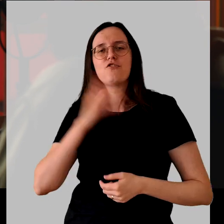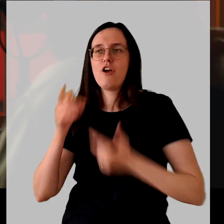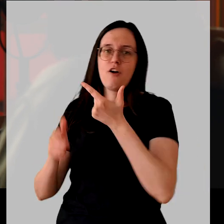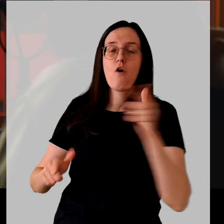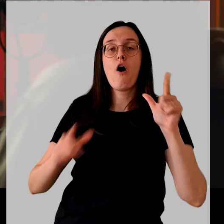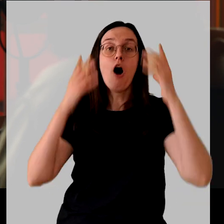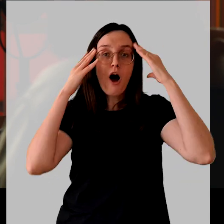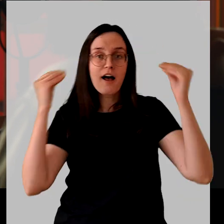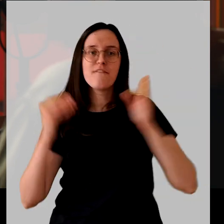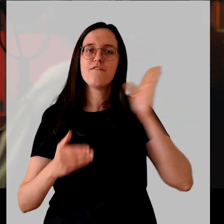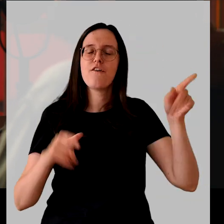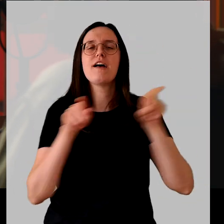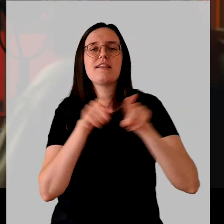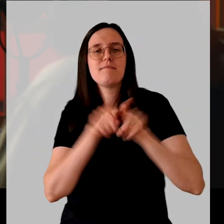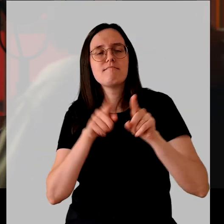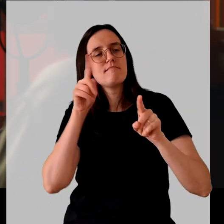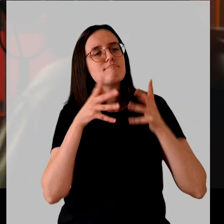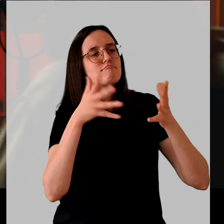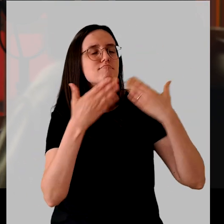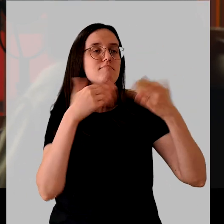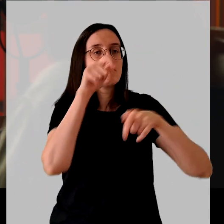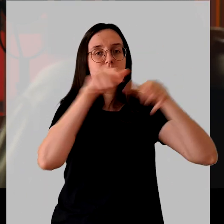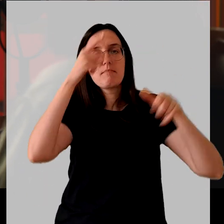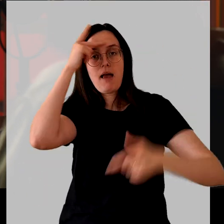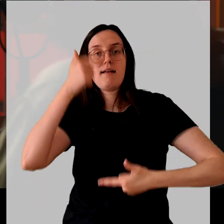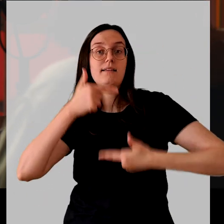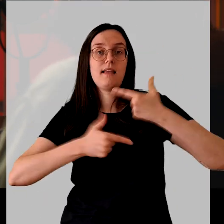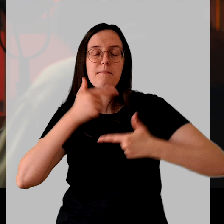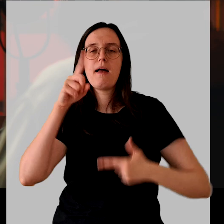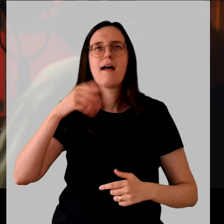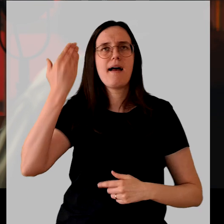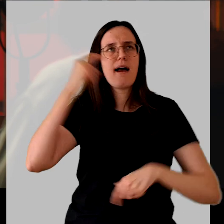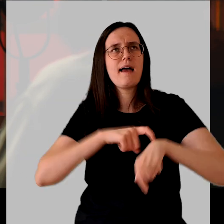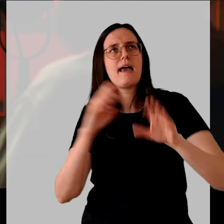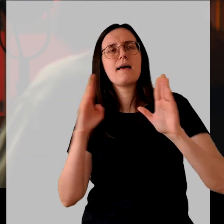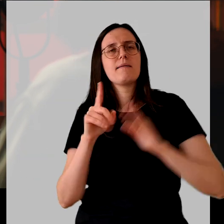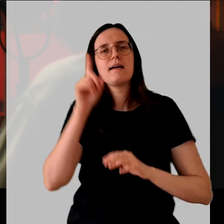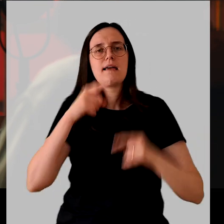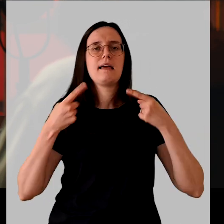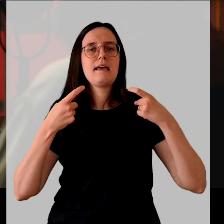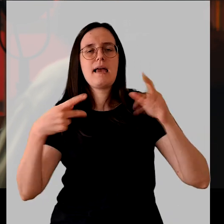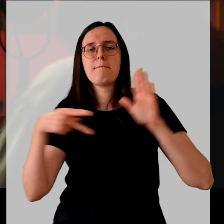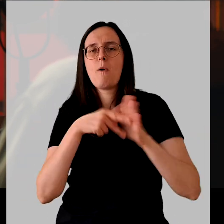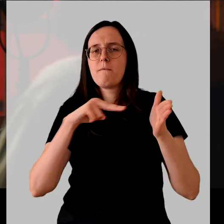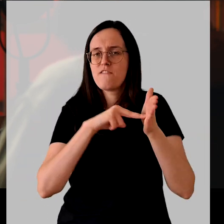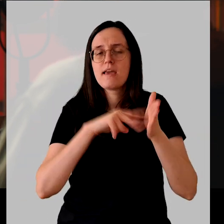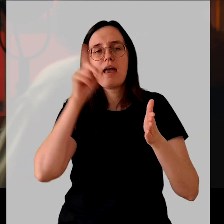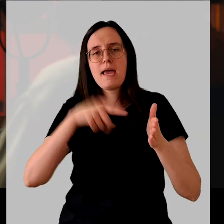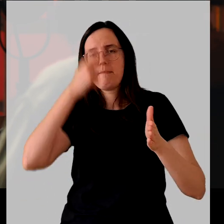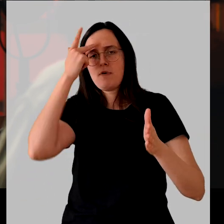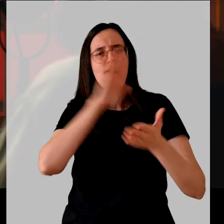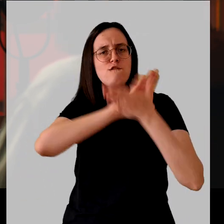foi depois para a Holanda, também entrevistar uma galera que trabalhava na época da Guerra da Síria, né?